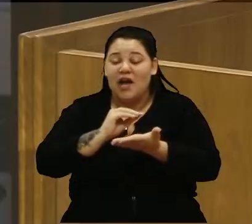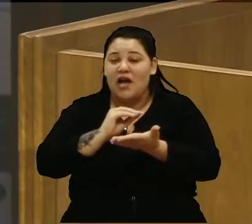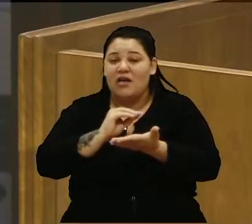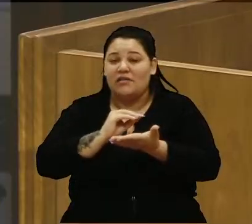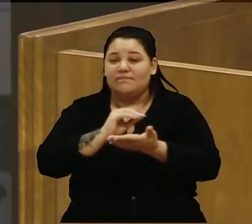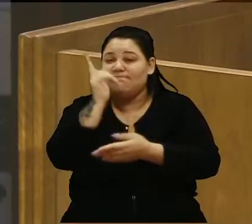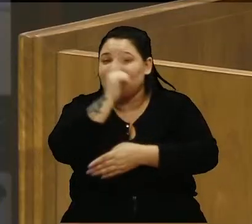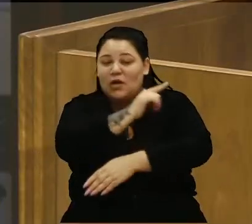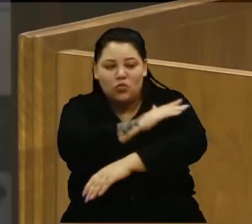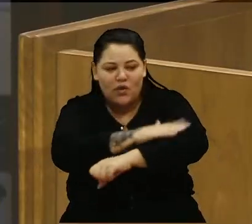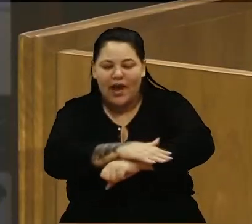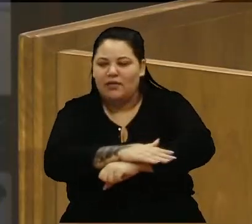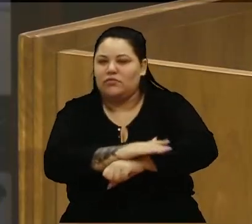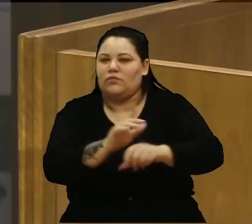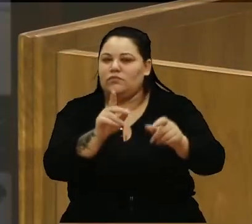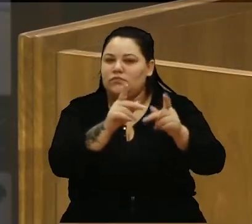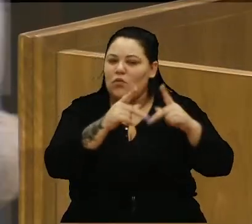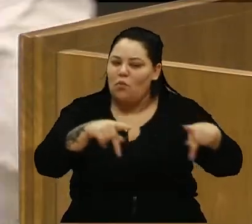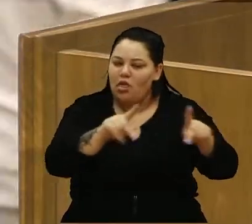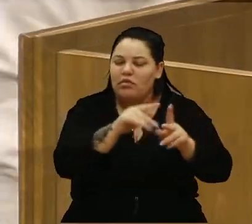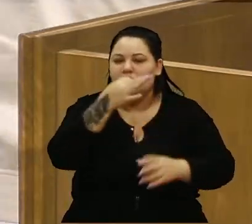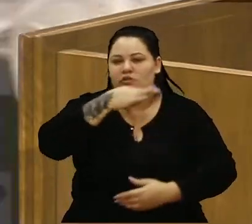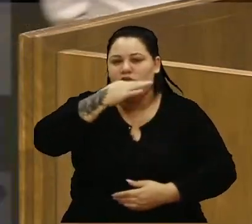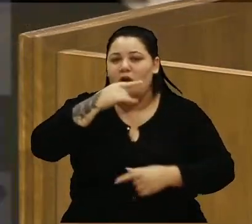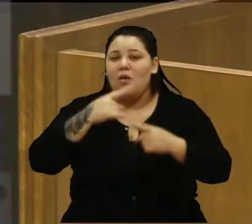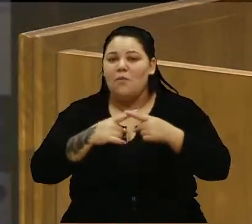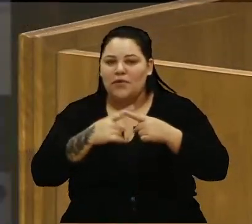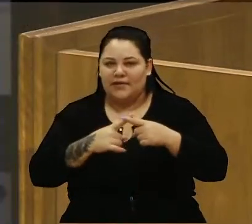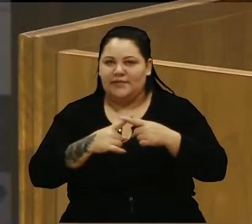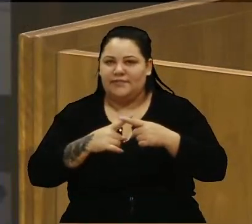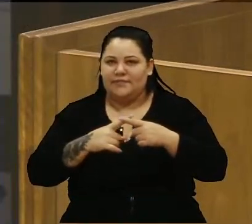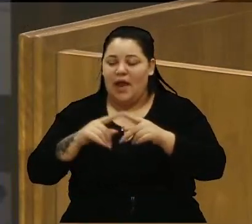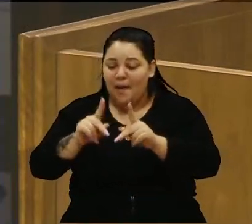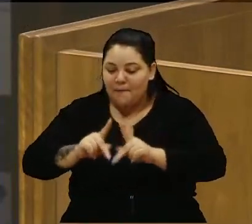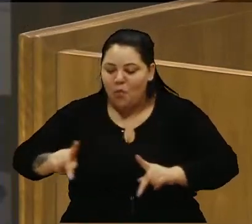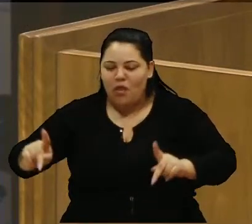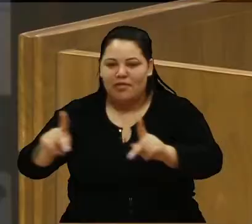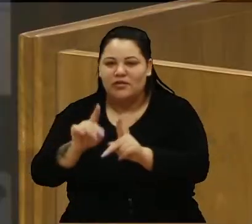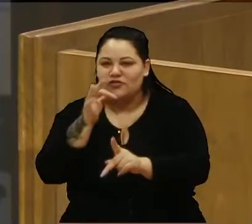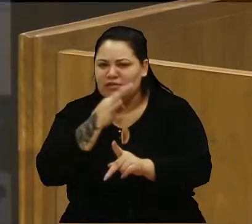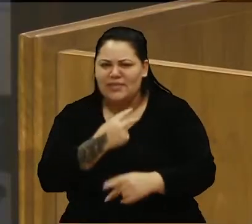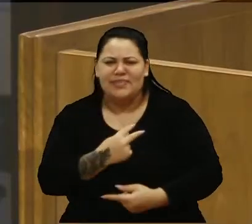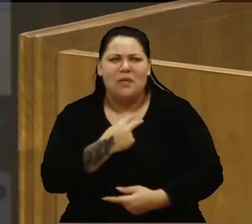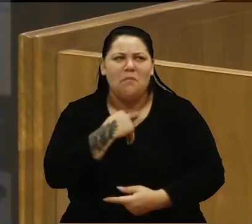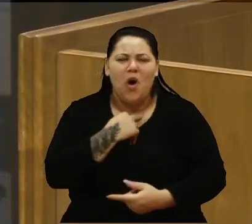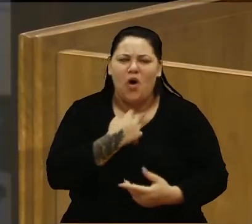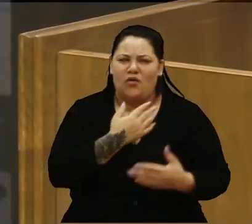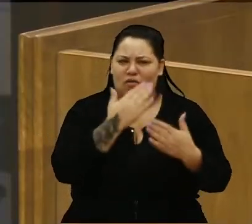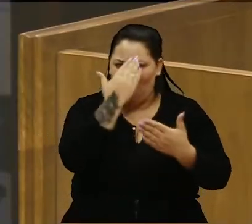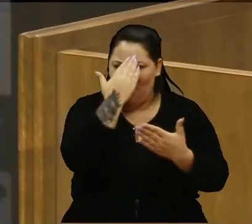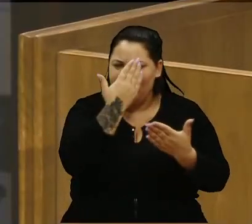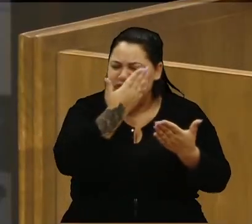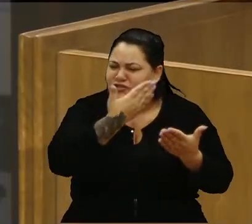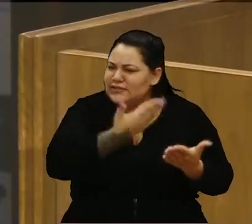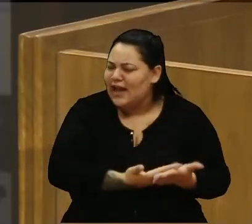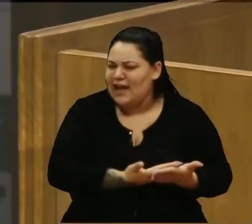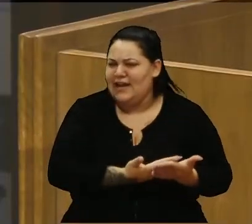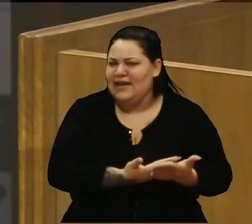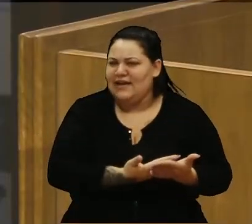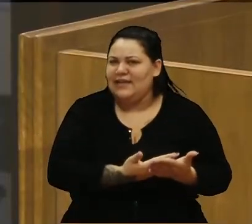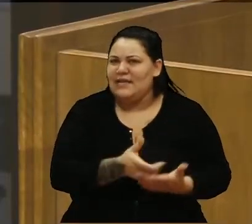população caxiense. Porque se a população caxiense não pode confiar na palavra do chefe